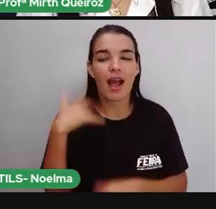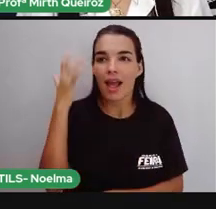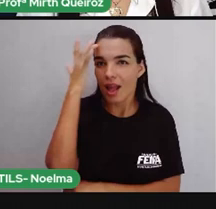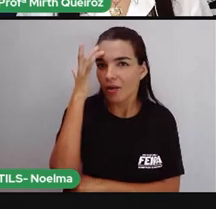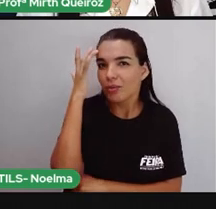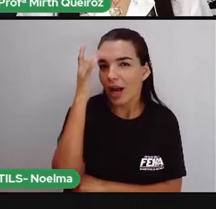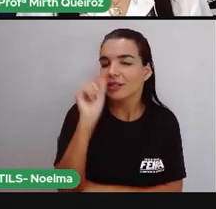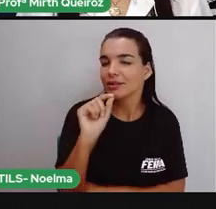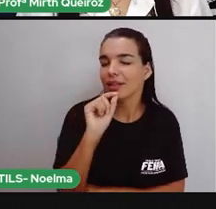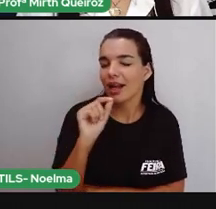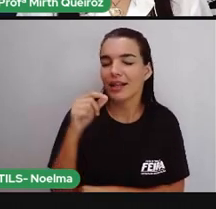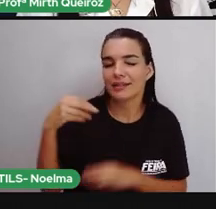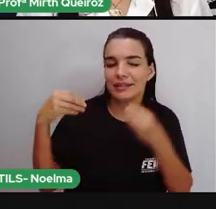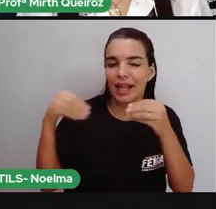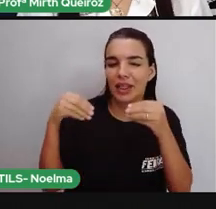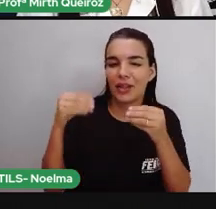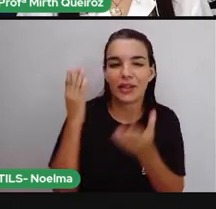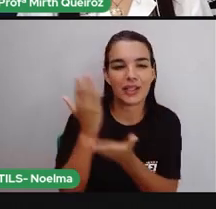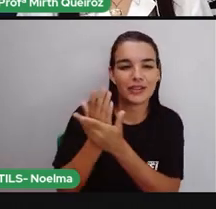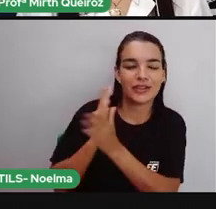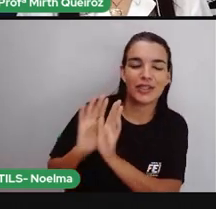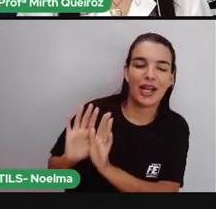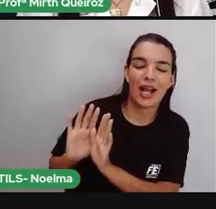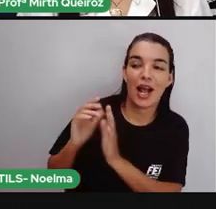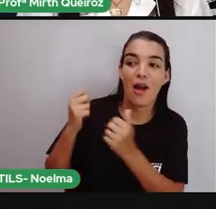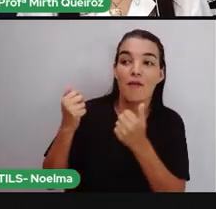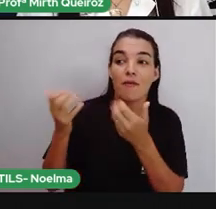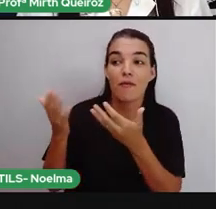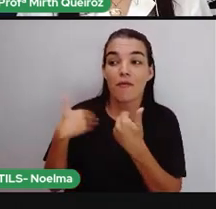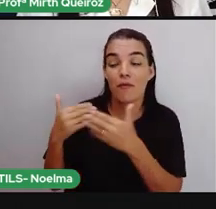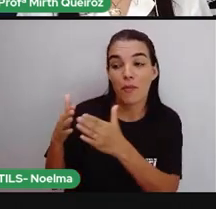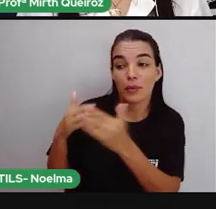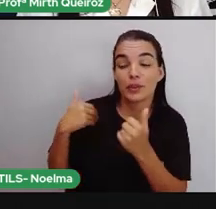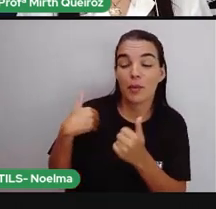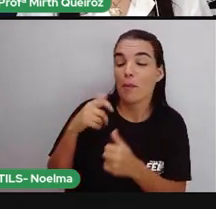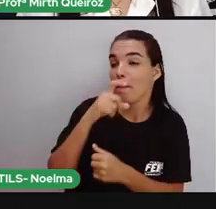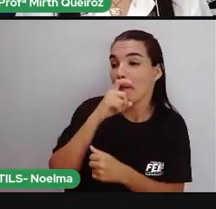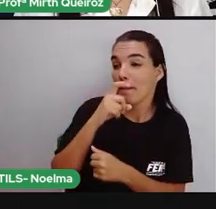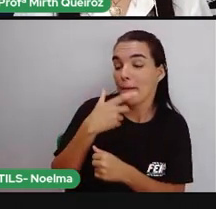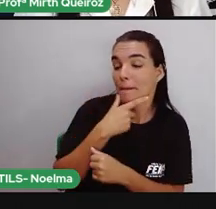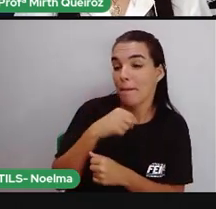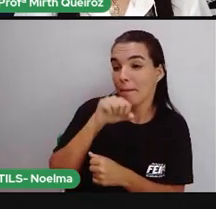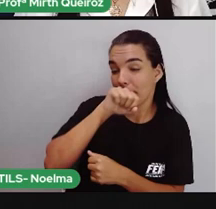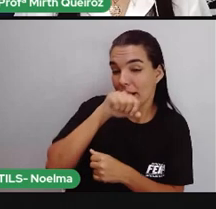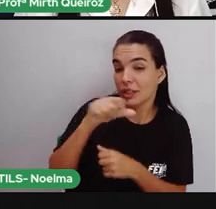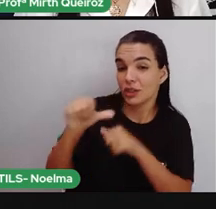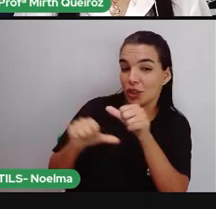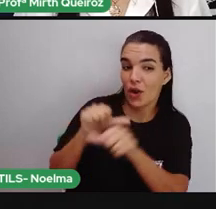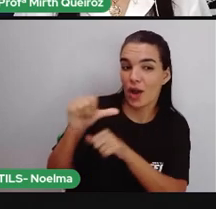essa nota já era. Vou pedir para o meu pai trocar no banco.